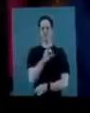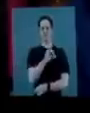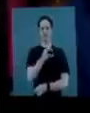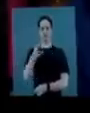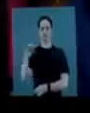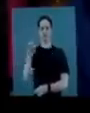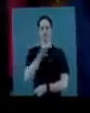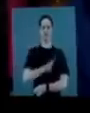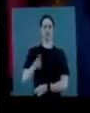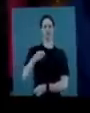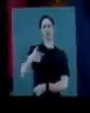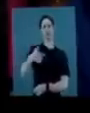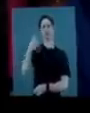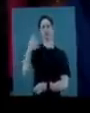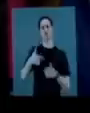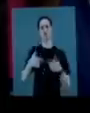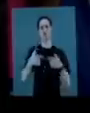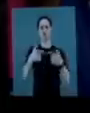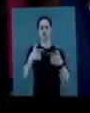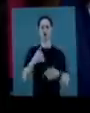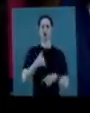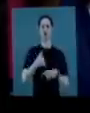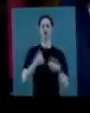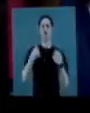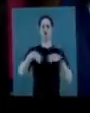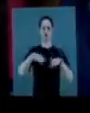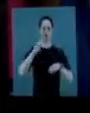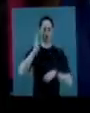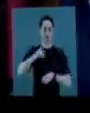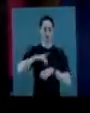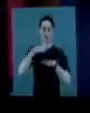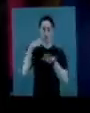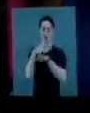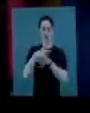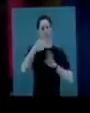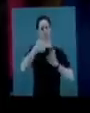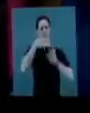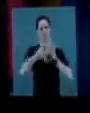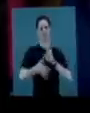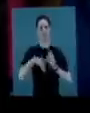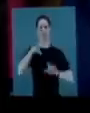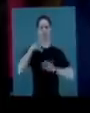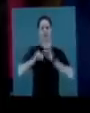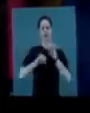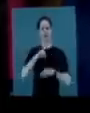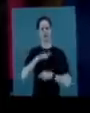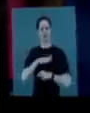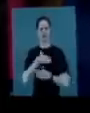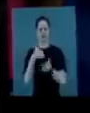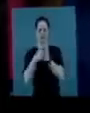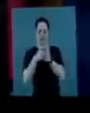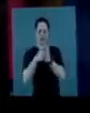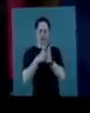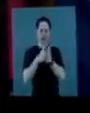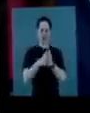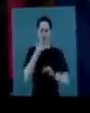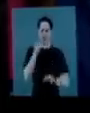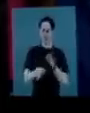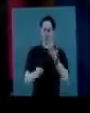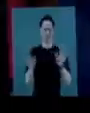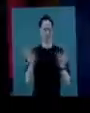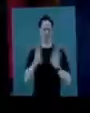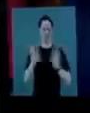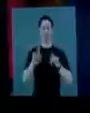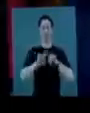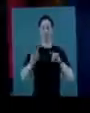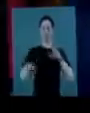usada na segunda guerra eu precisava já com acesso ao relatório que não está em segredo de justiça ele também coloca